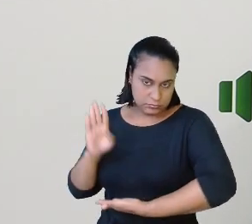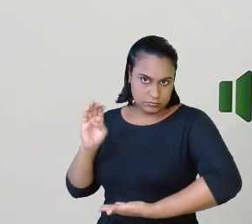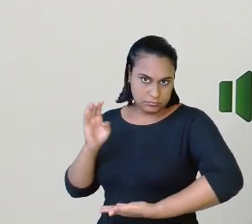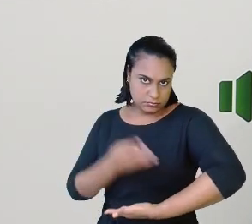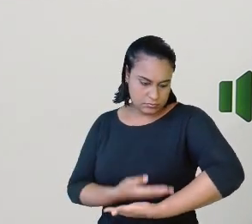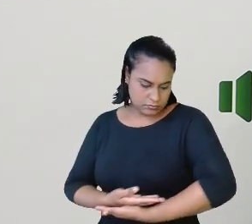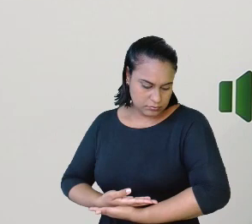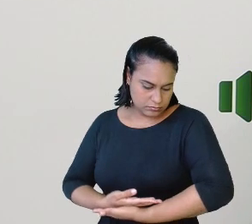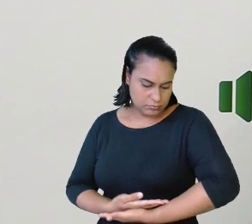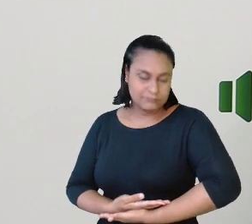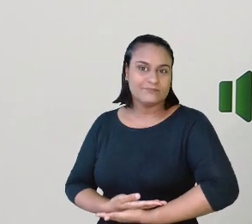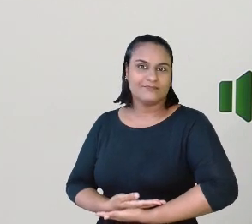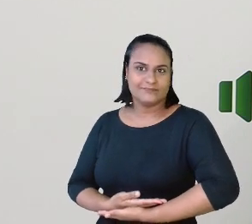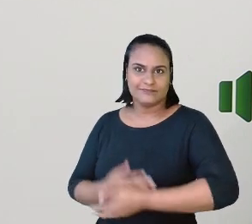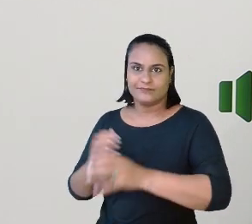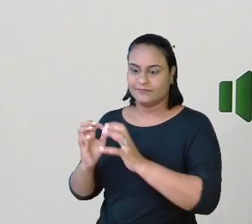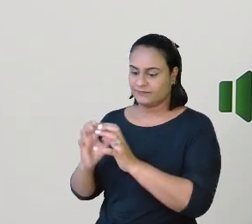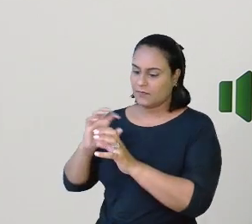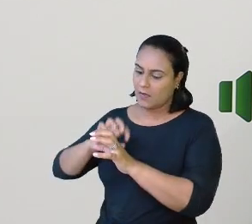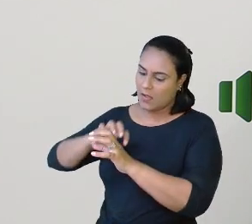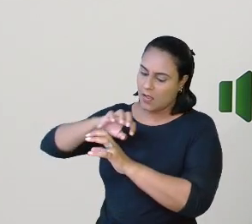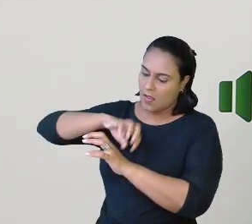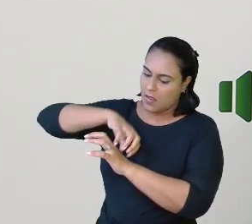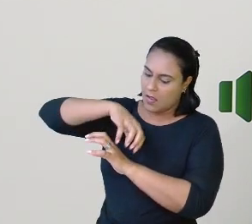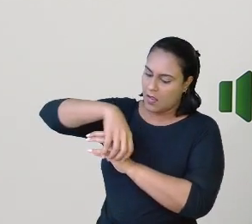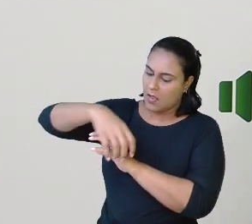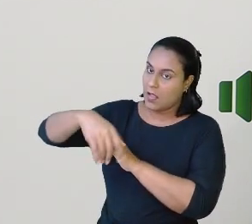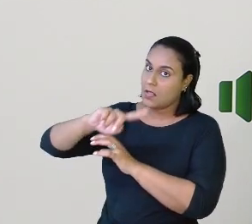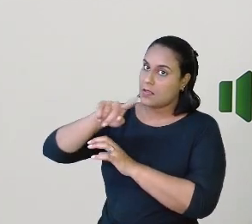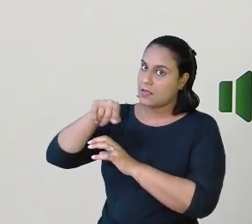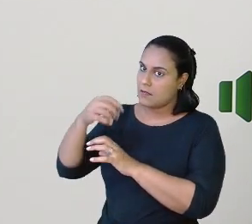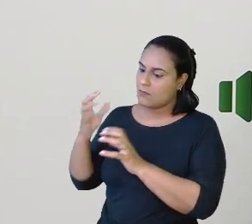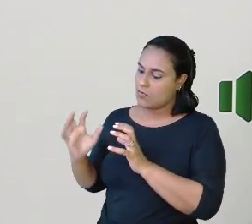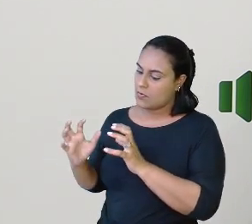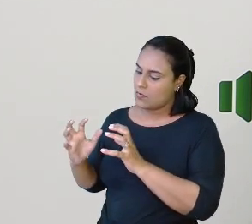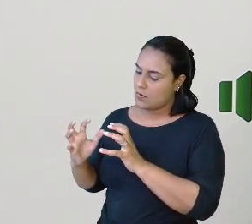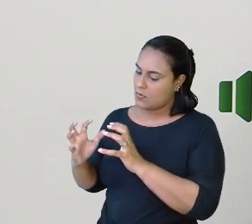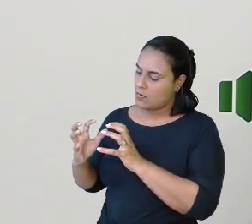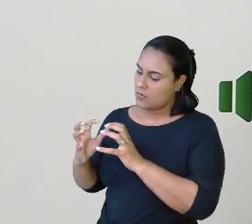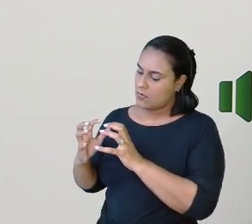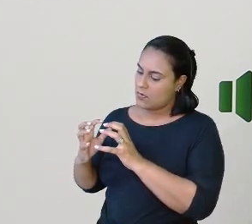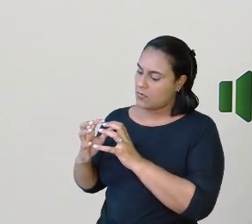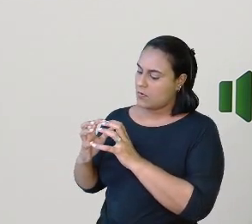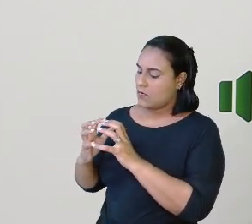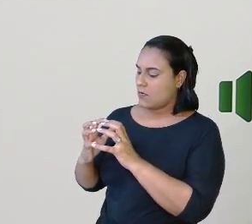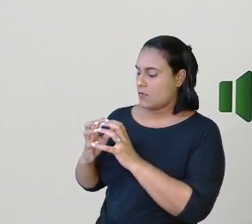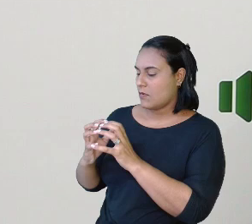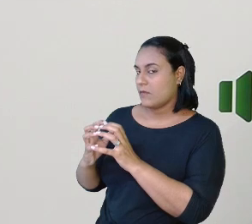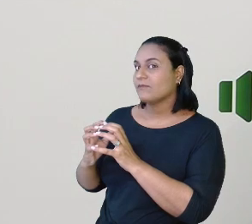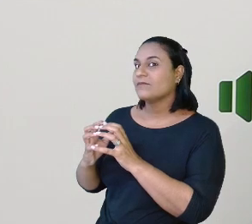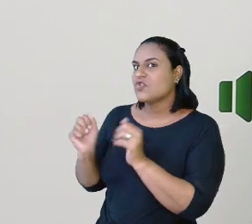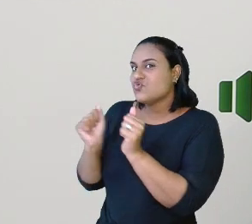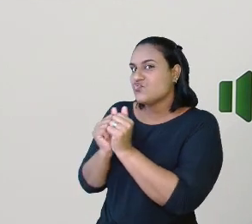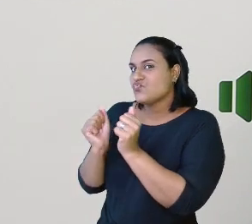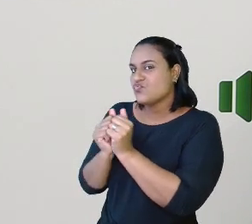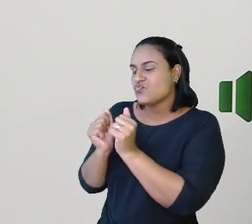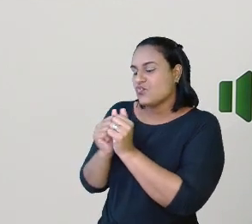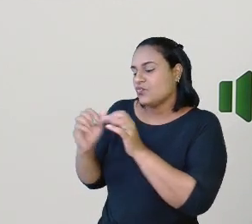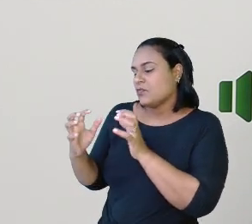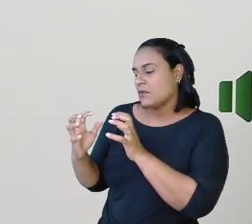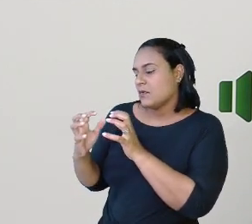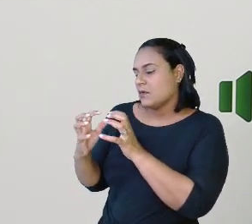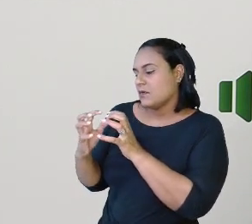divisões. Depois, essas divisões elas vão se juntando, vão se calcificando. Um osso vai